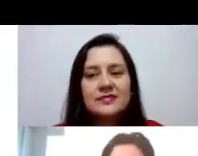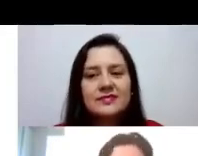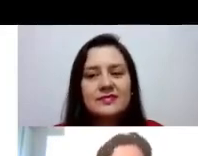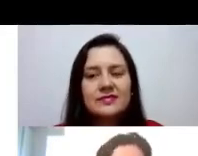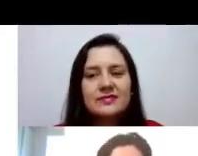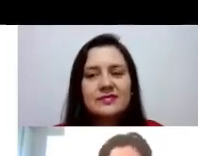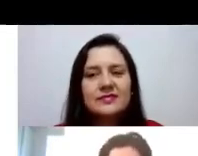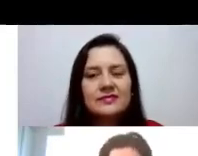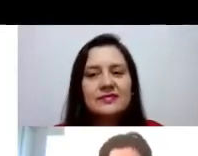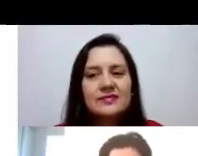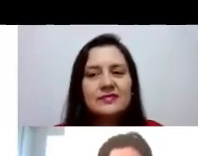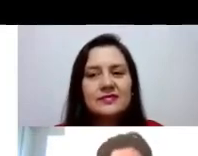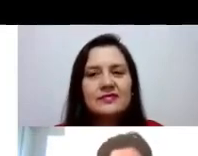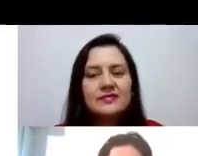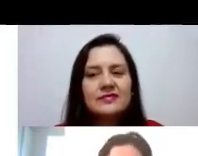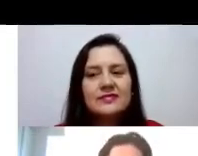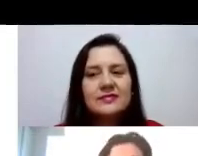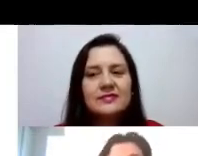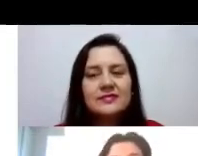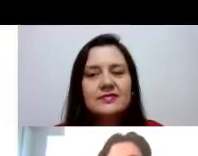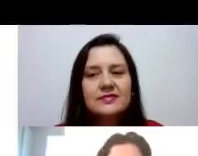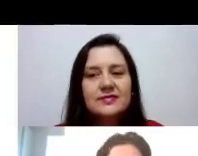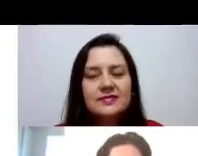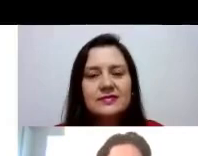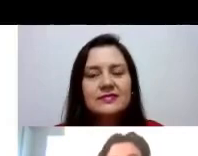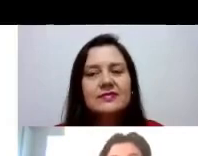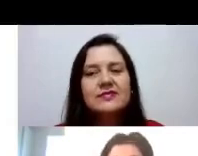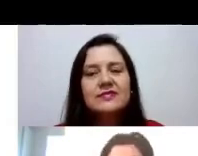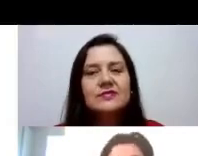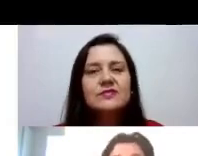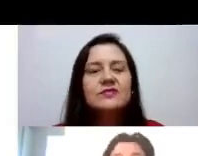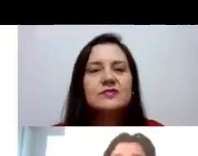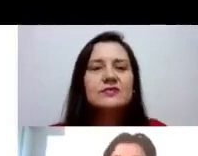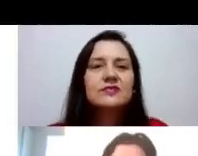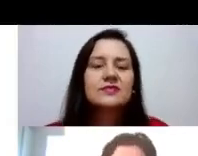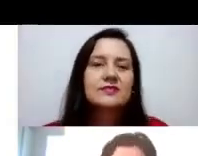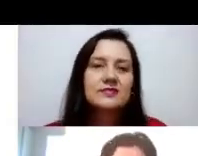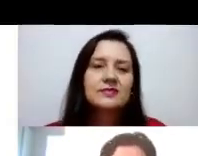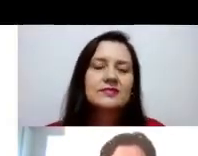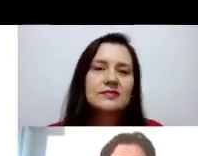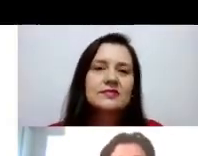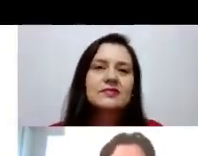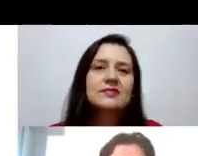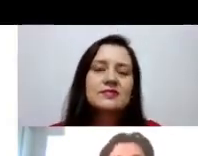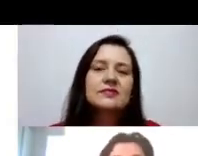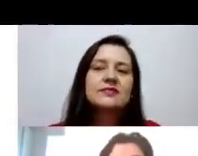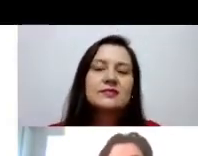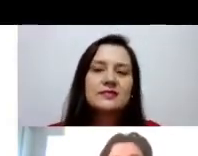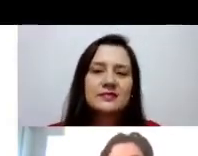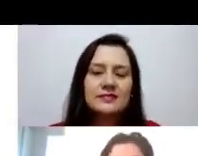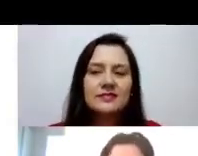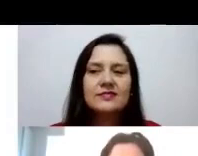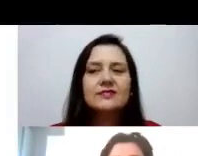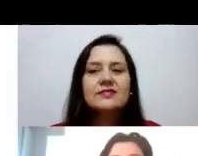é passado não é deferido. Por quê? Porque existe já um parecer jurídico dizendo que o